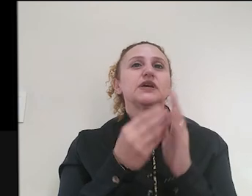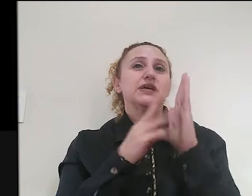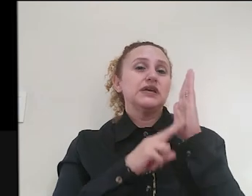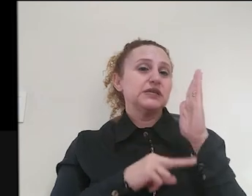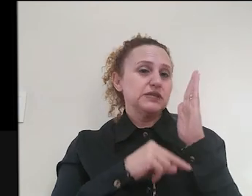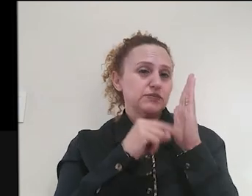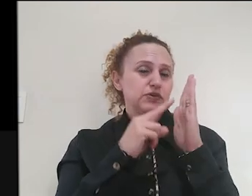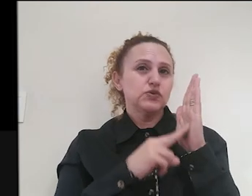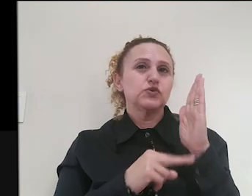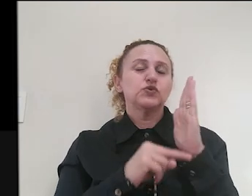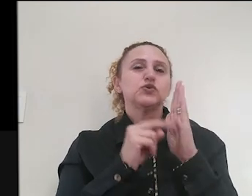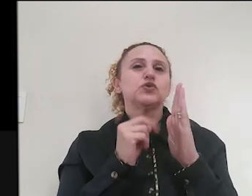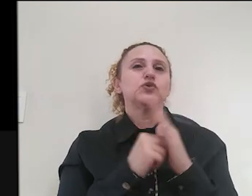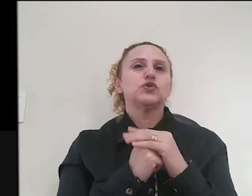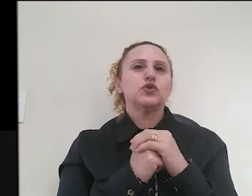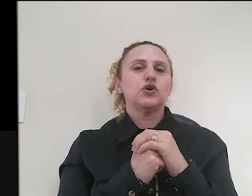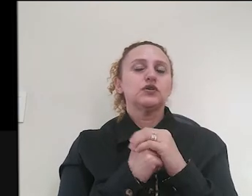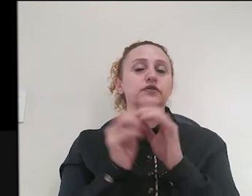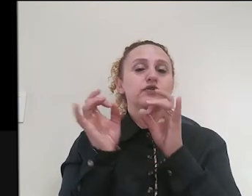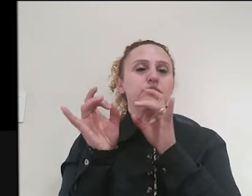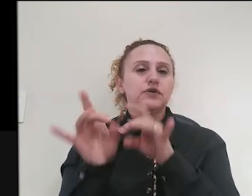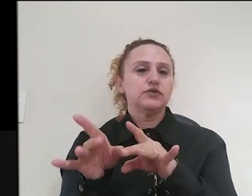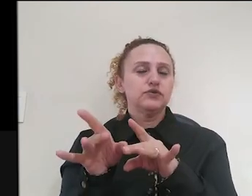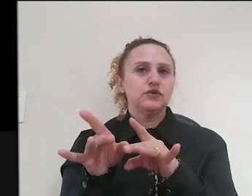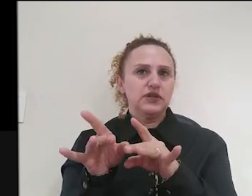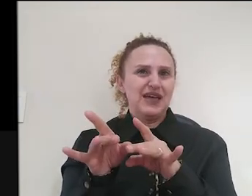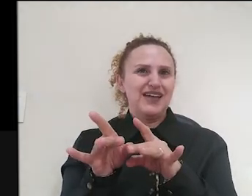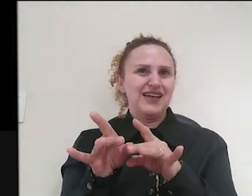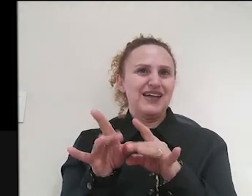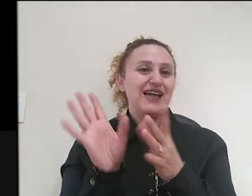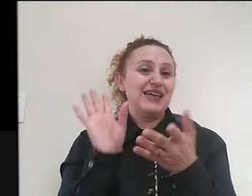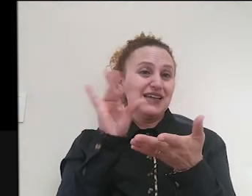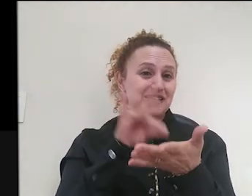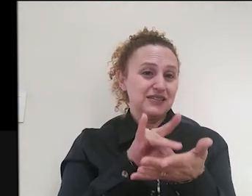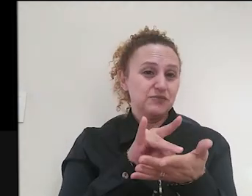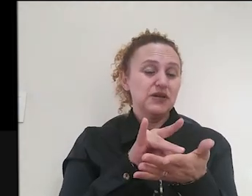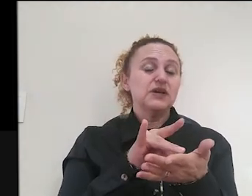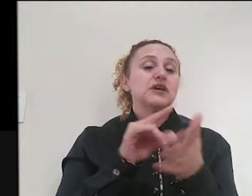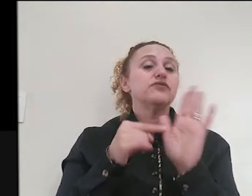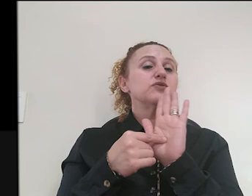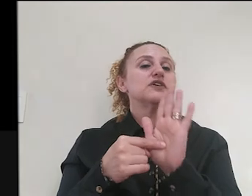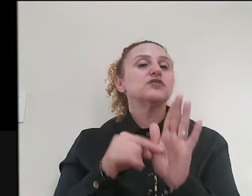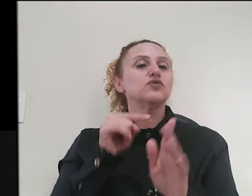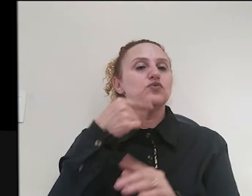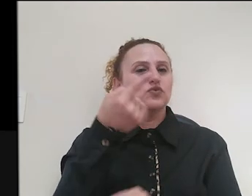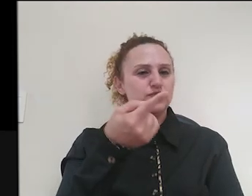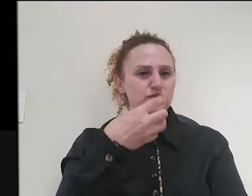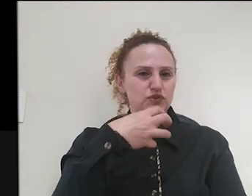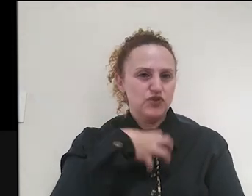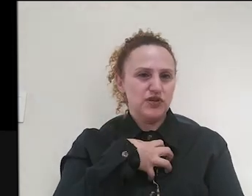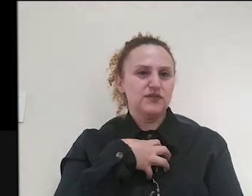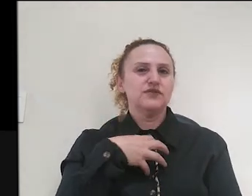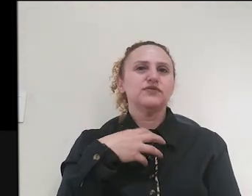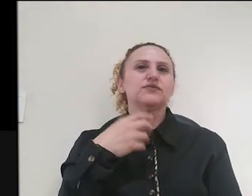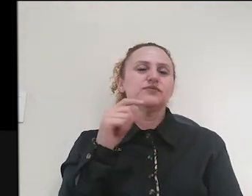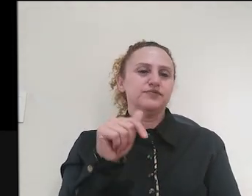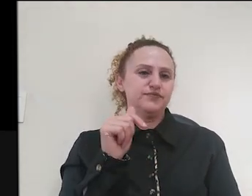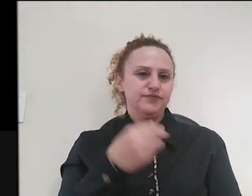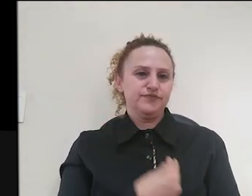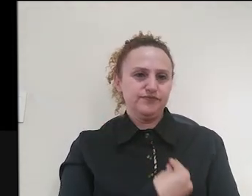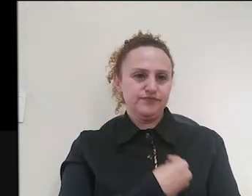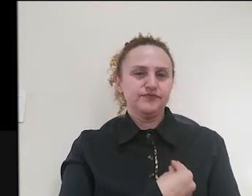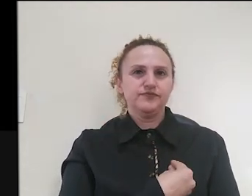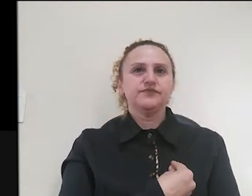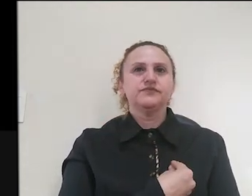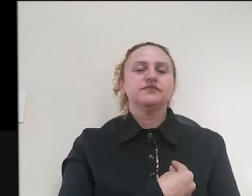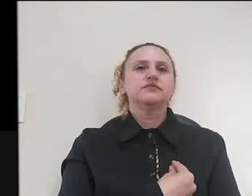essa forma mais realista e vão buscar outras formas da gente representar a realidade, né? Então, são